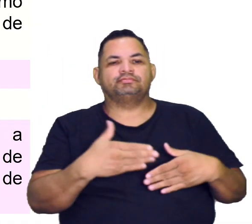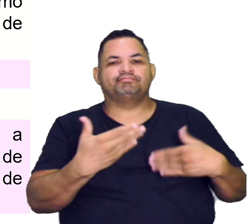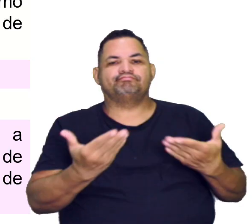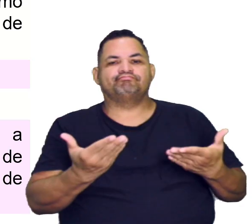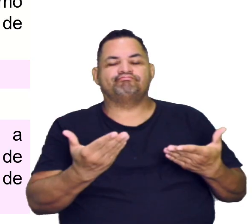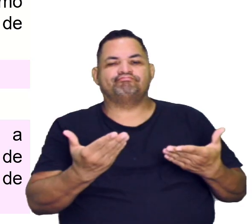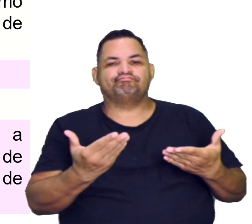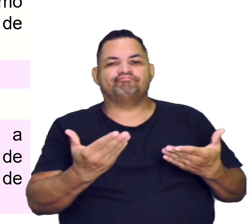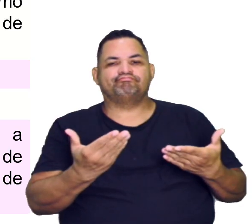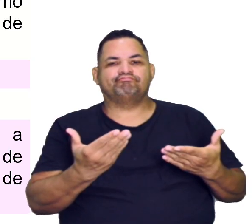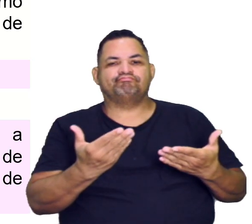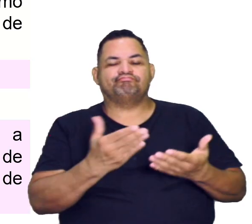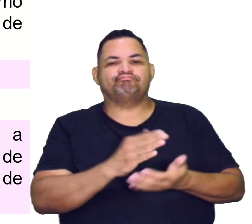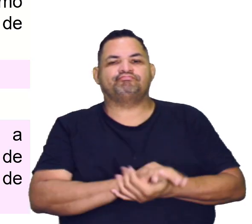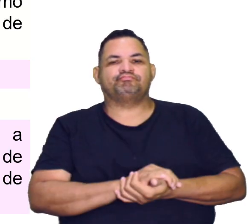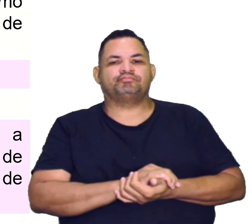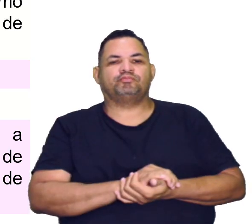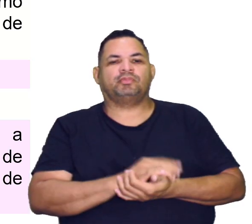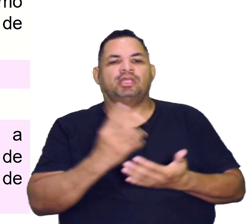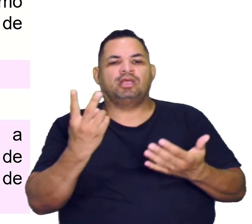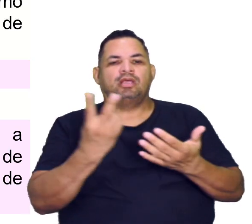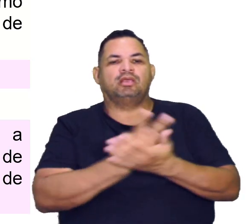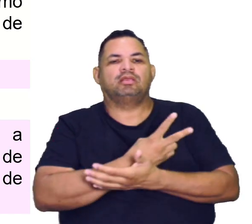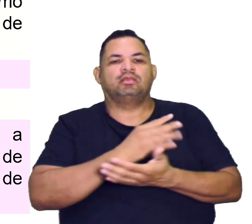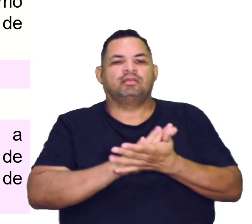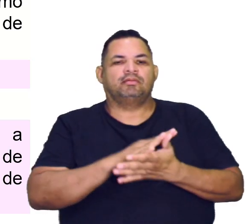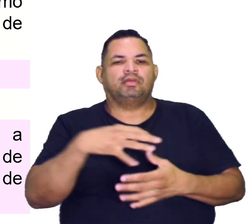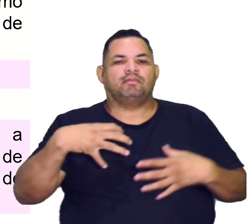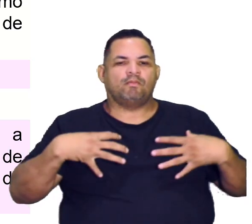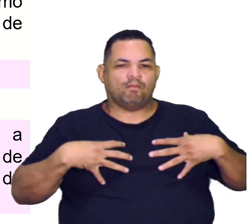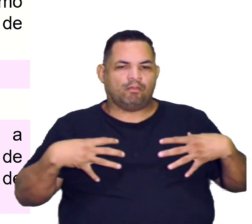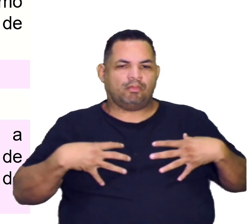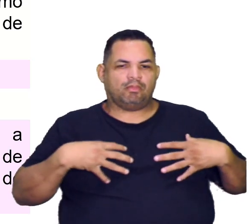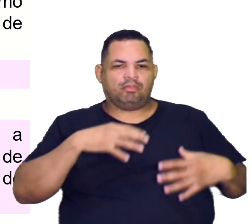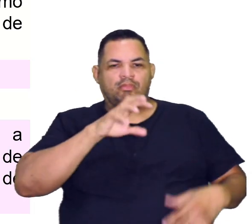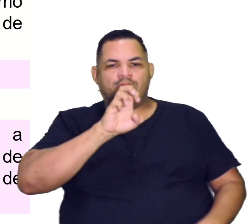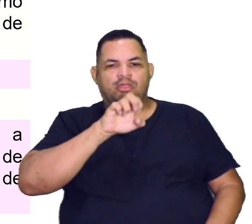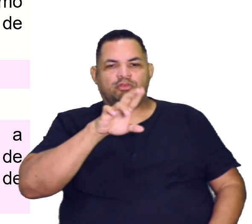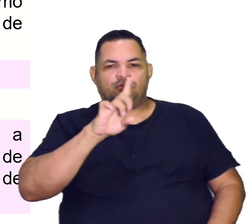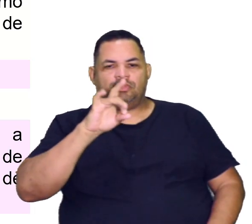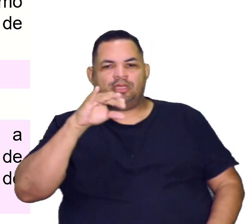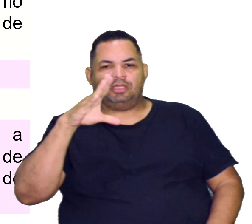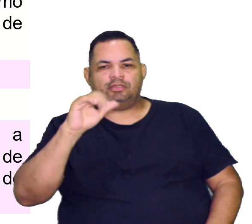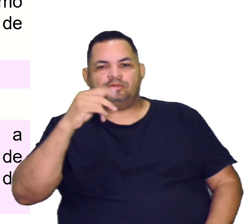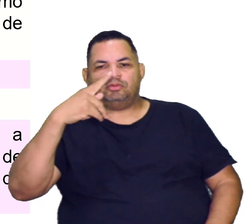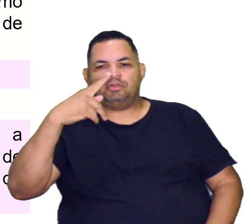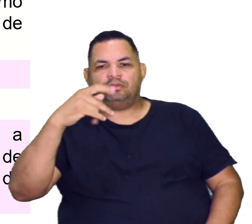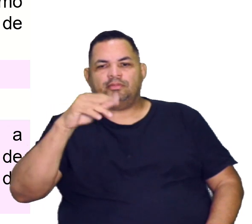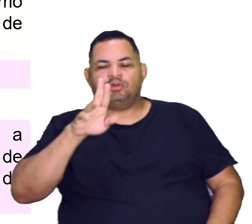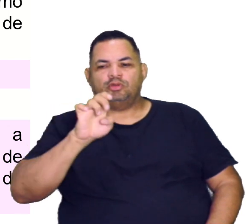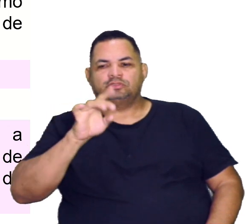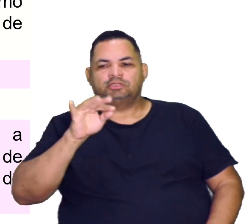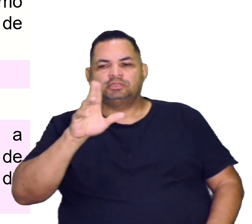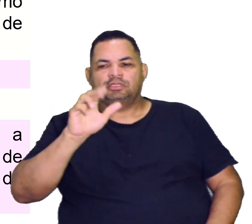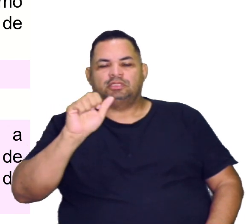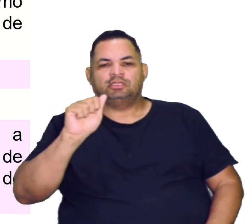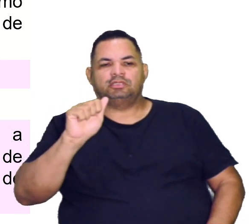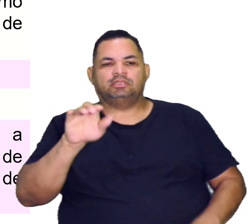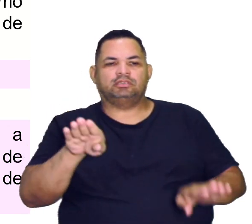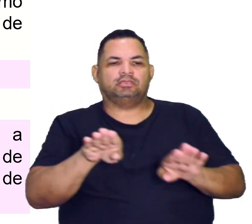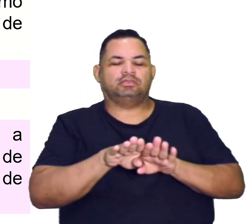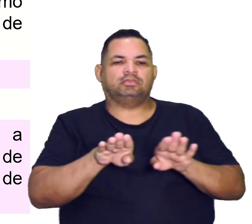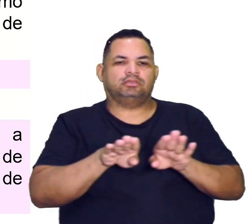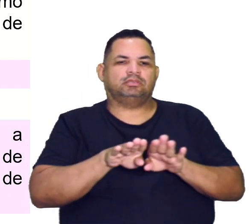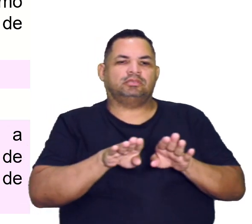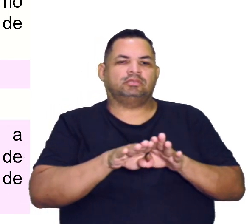que podem acontecer aí são de mama, do endométrio e da próstata, tá? Com relação